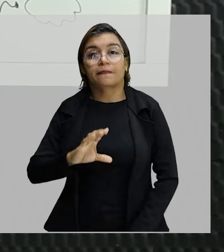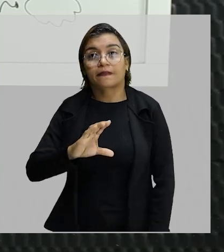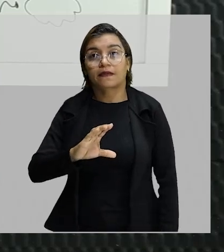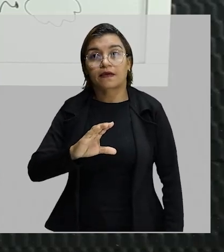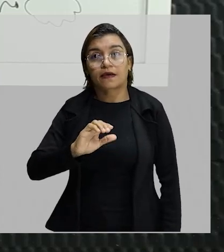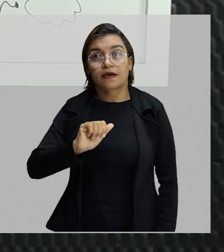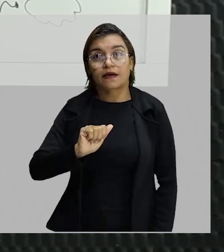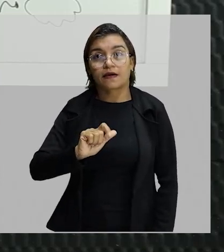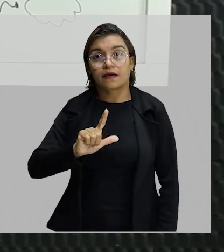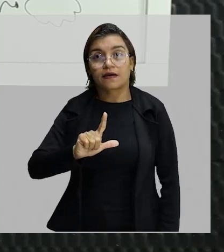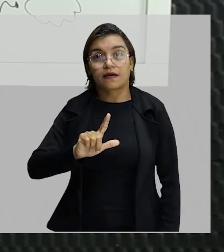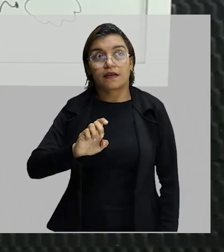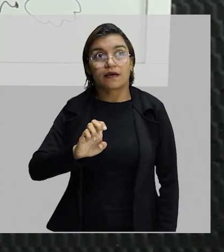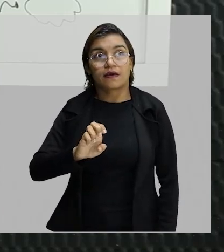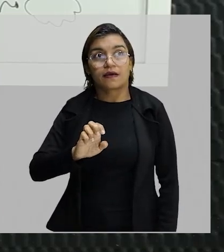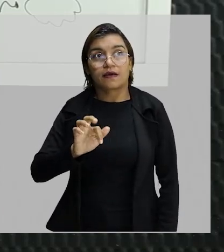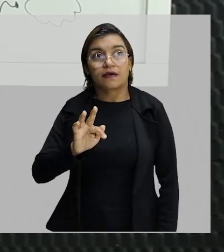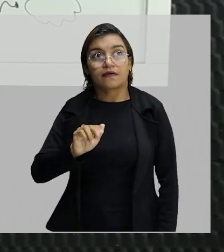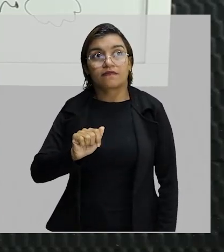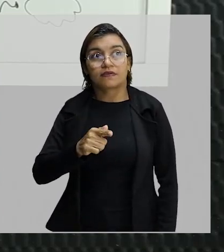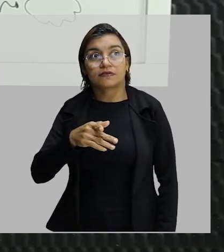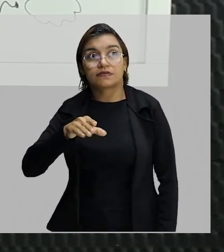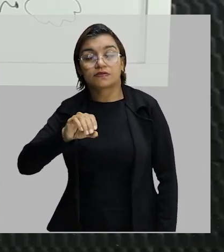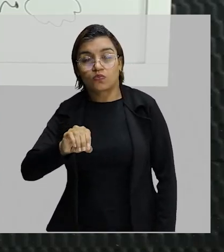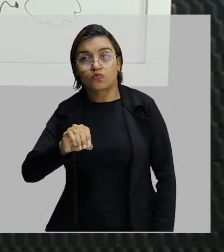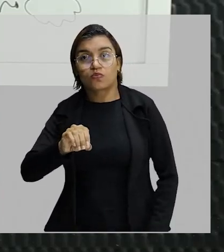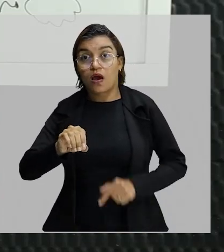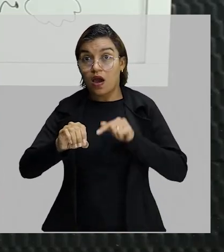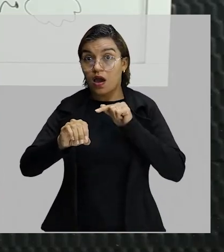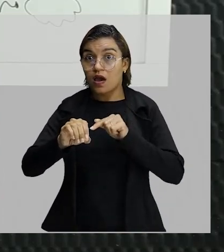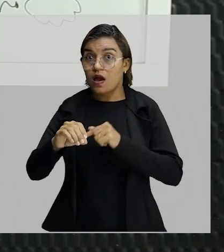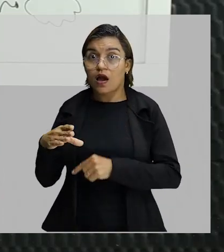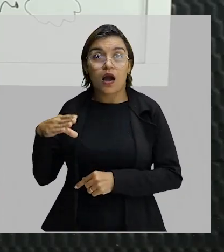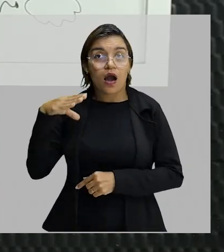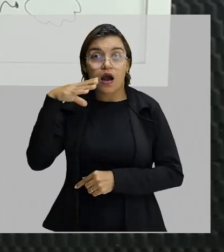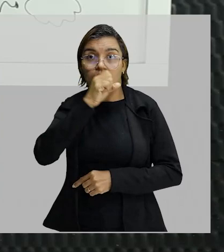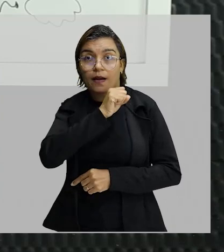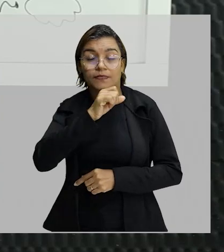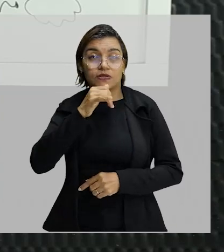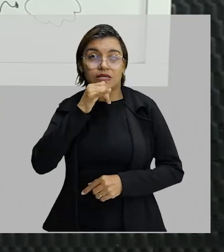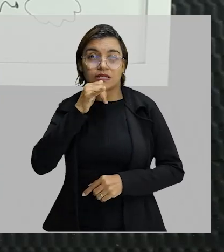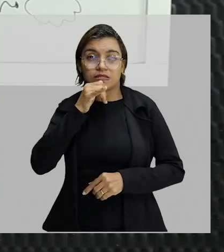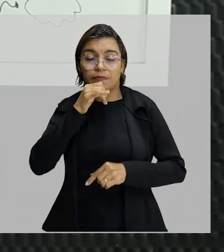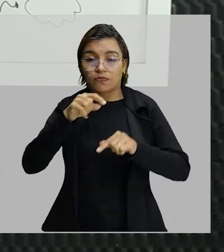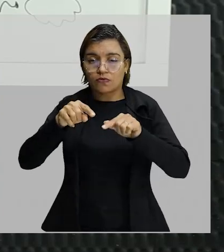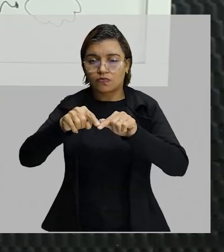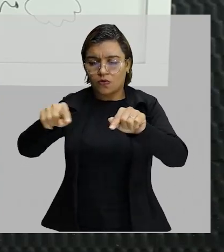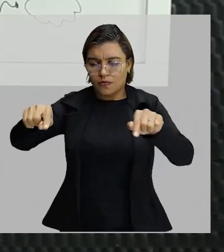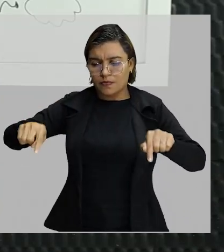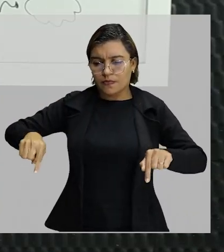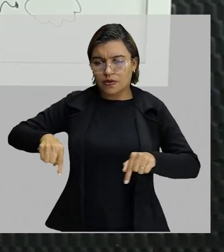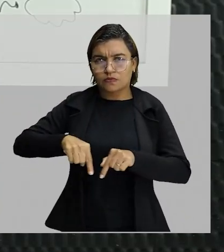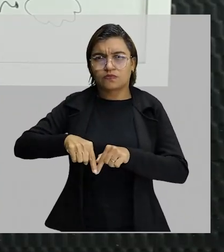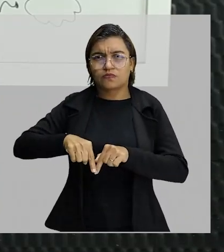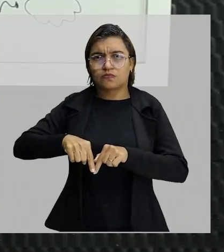A calefação é imediato. Você está com uma superfície superaquecida, uma panela,